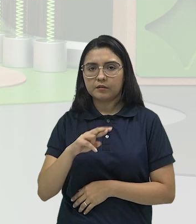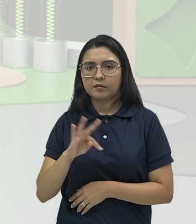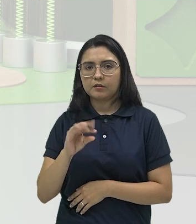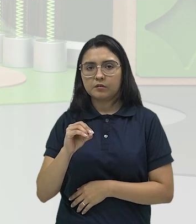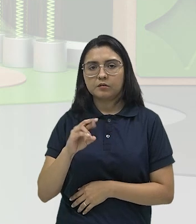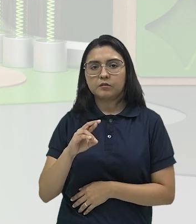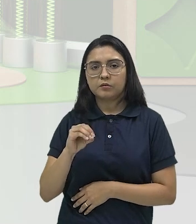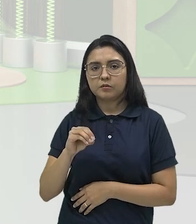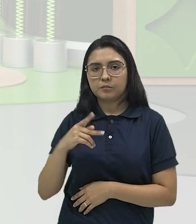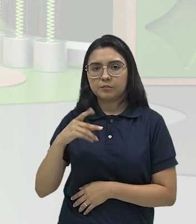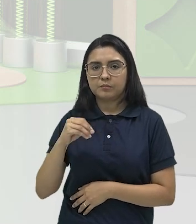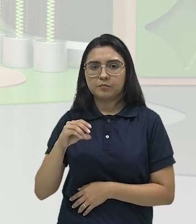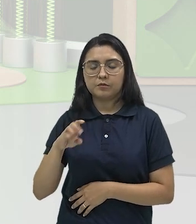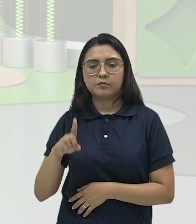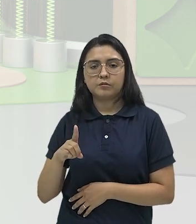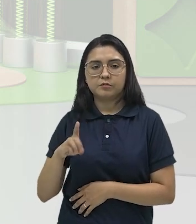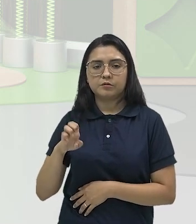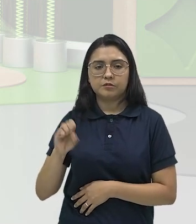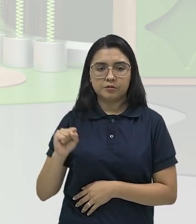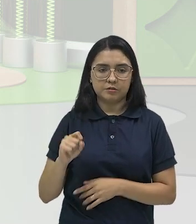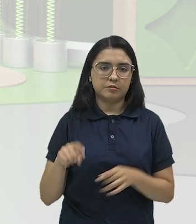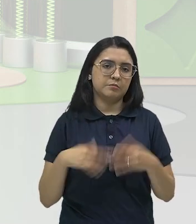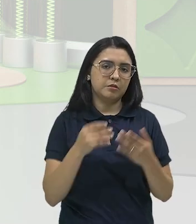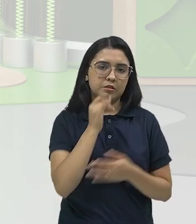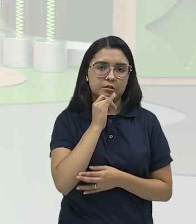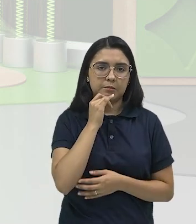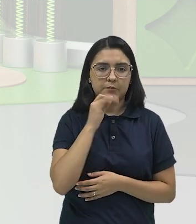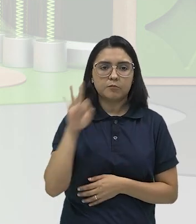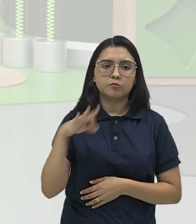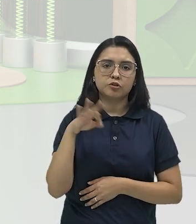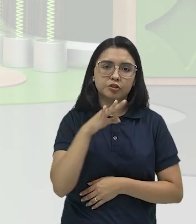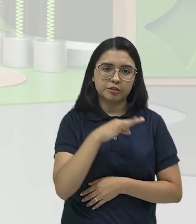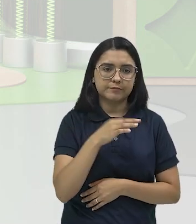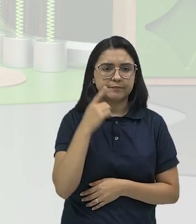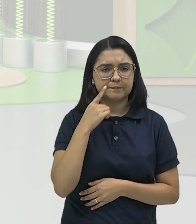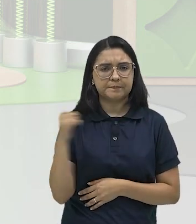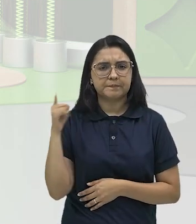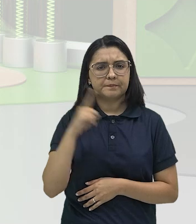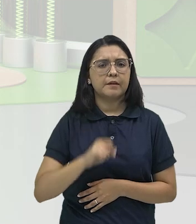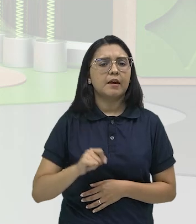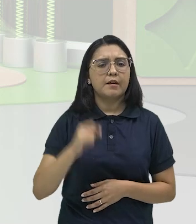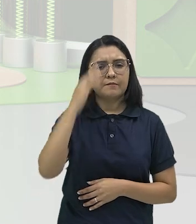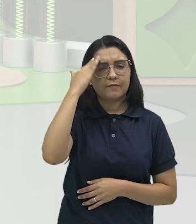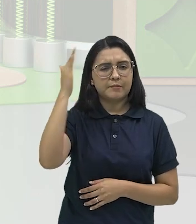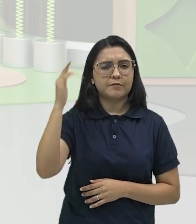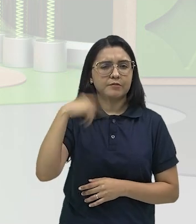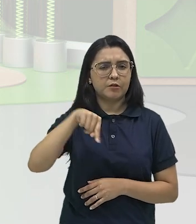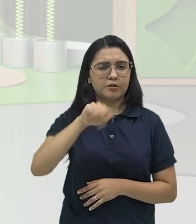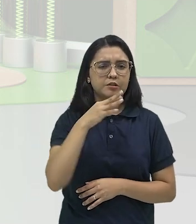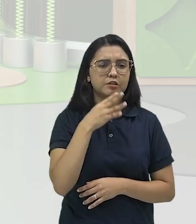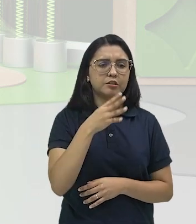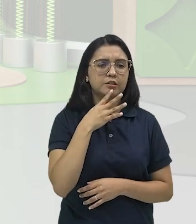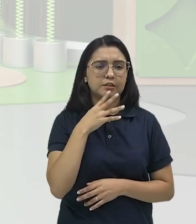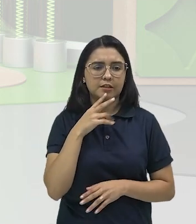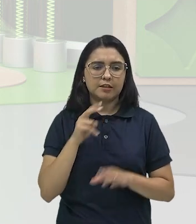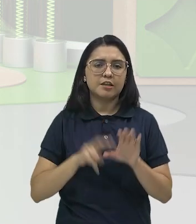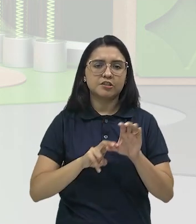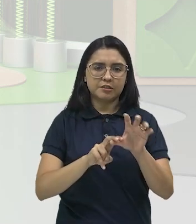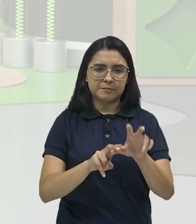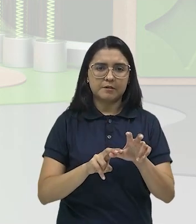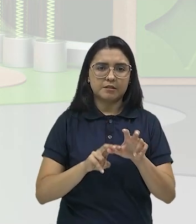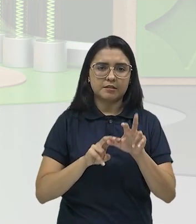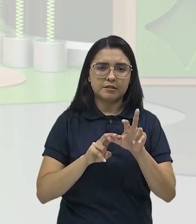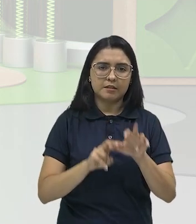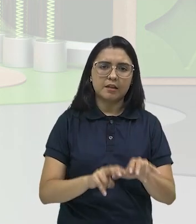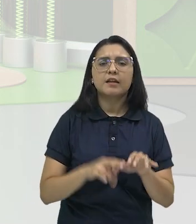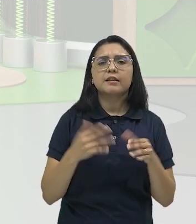são aí como, por exemplo, os mosquitos. E esse mosquito aqui é bastante conhecido, é o Aedes aegypti, você já conhece, né? Ele tem